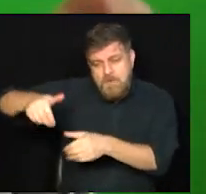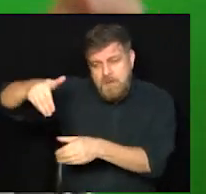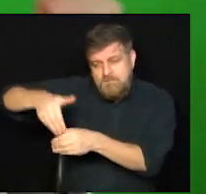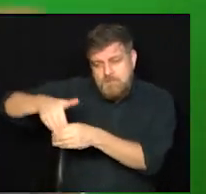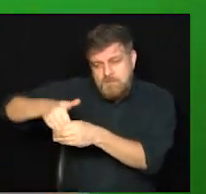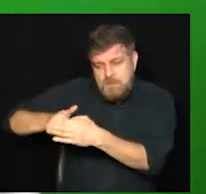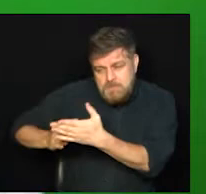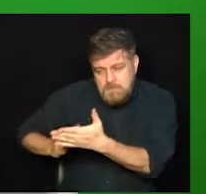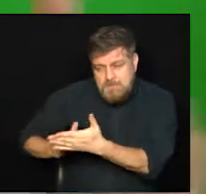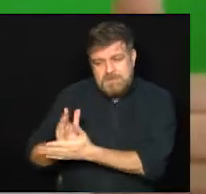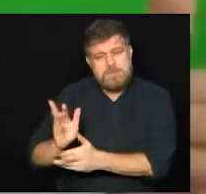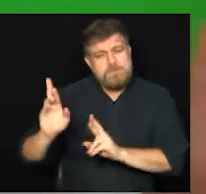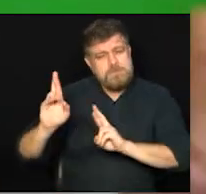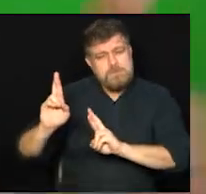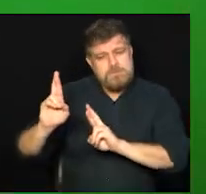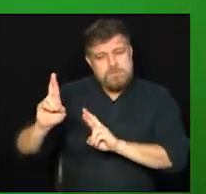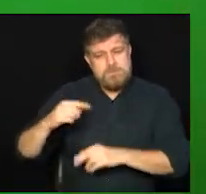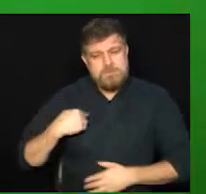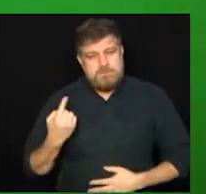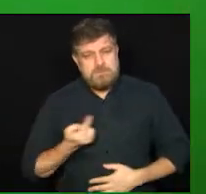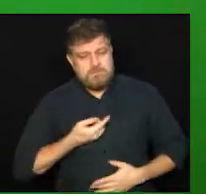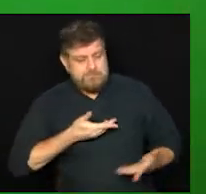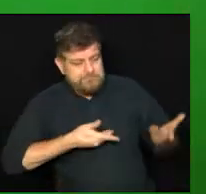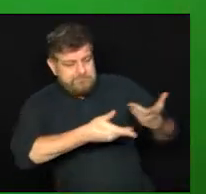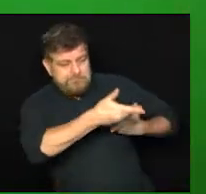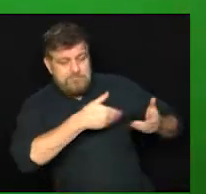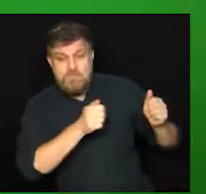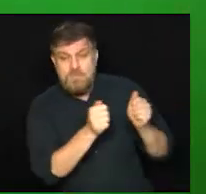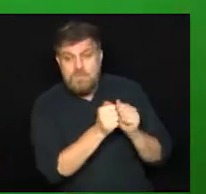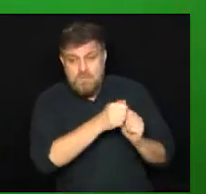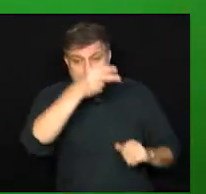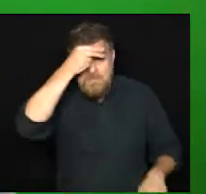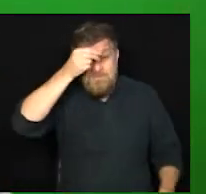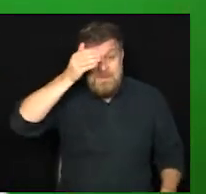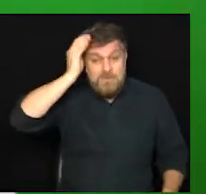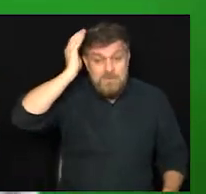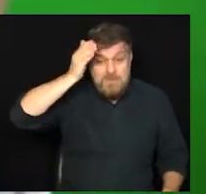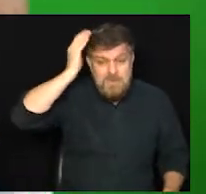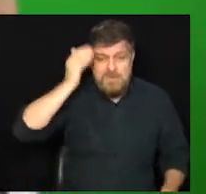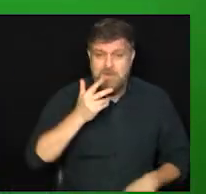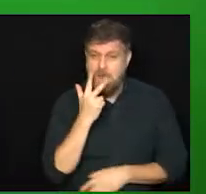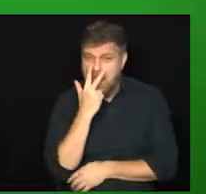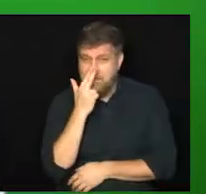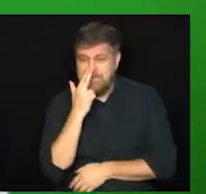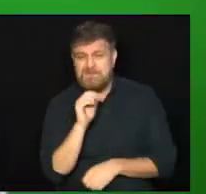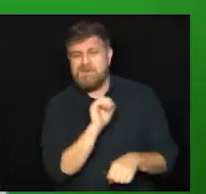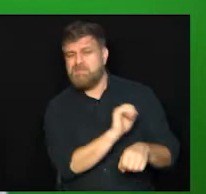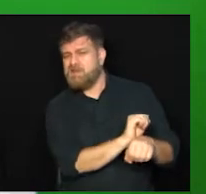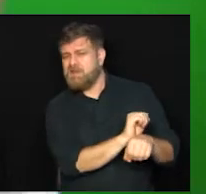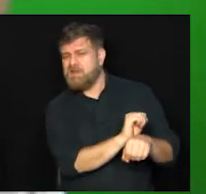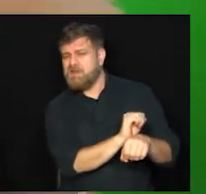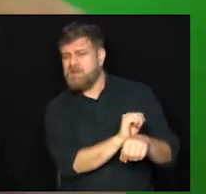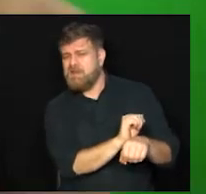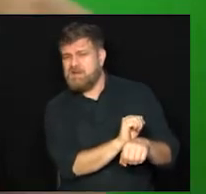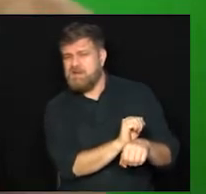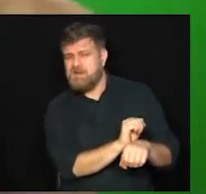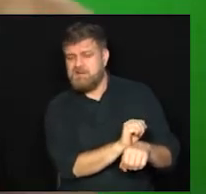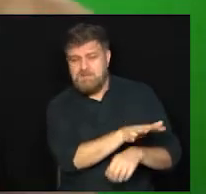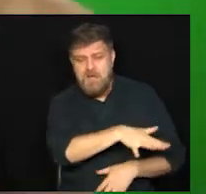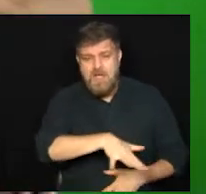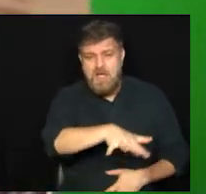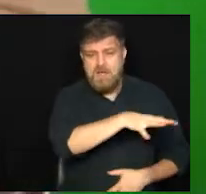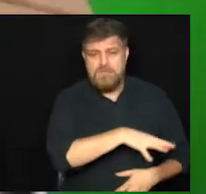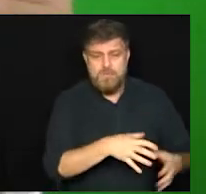aprovar. Nós temos discutido muito isso com eles, né? Agora parece que está parado um pouquinho em